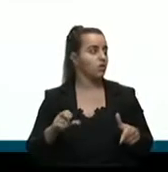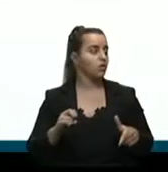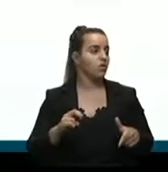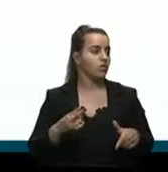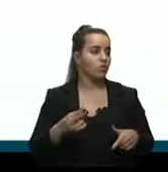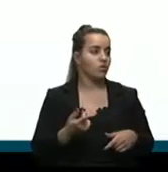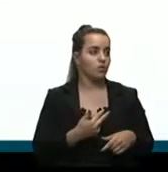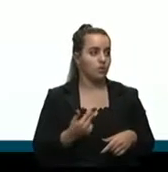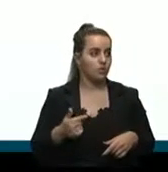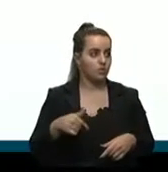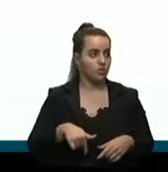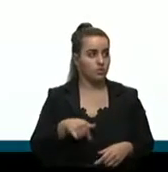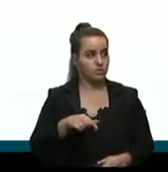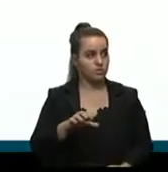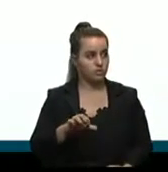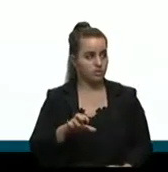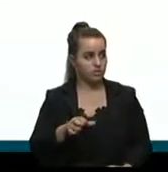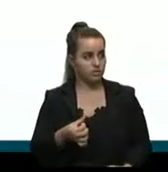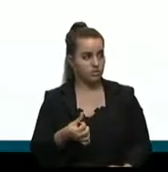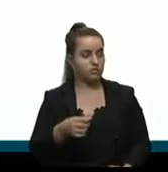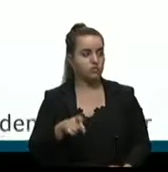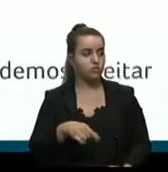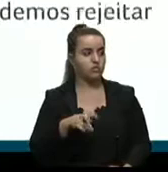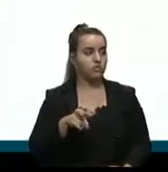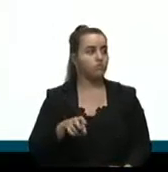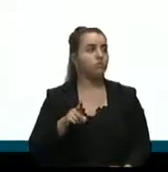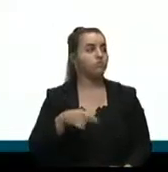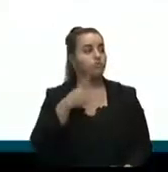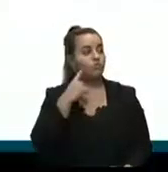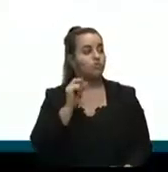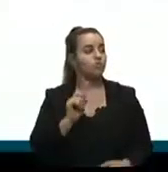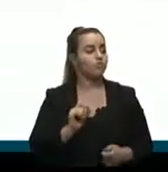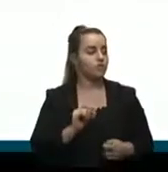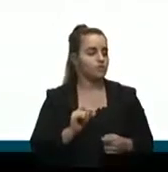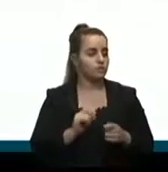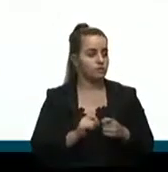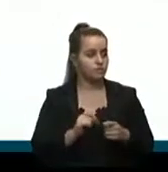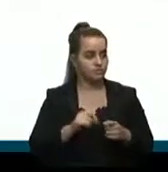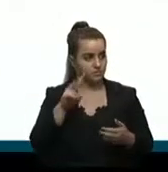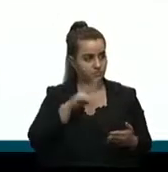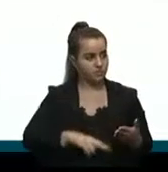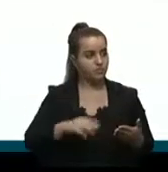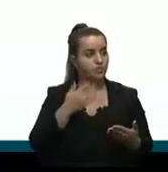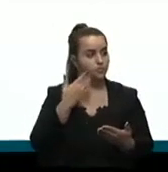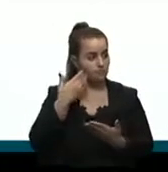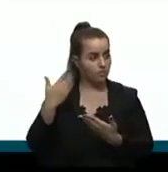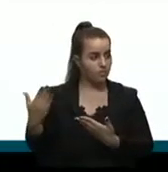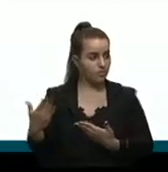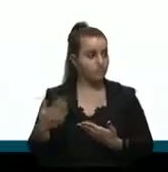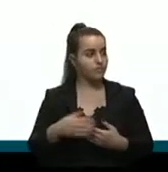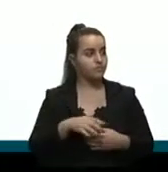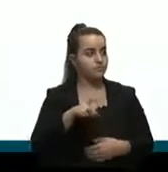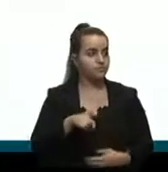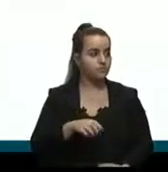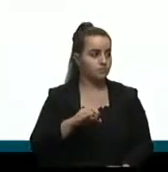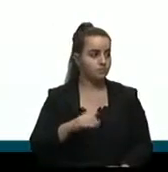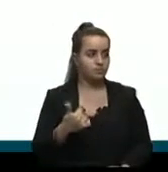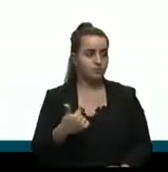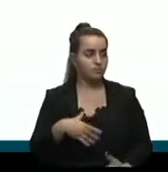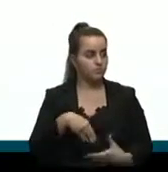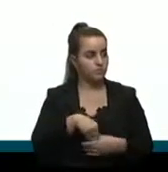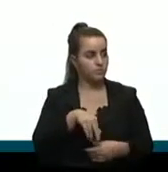da região crítica. Então, vamos à tomada de decisão. Como o x0 não pertence à região